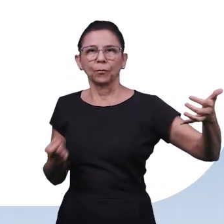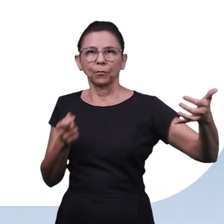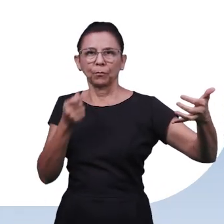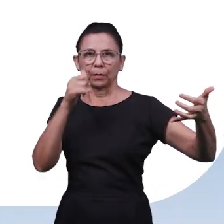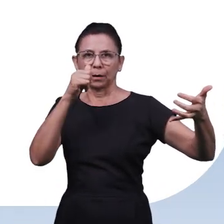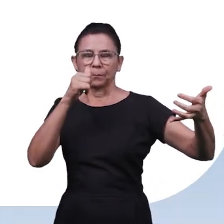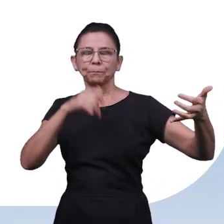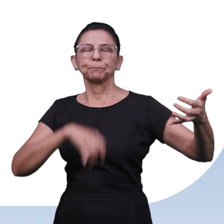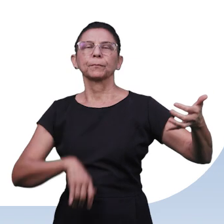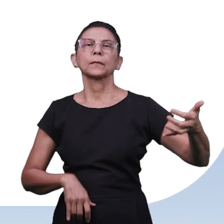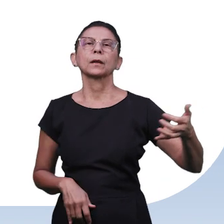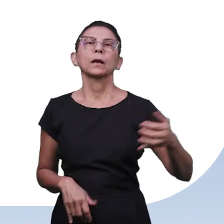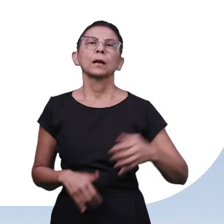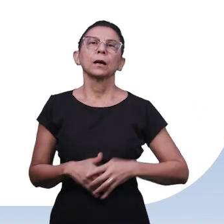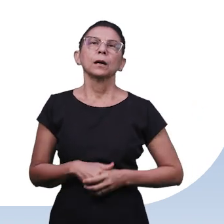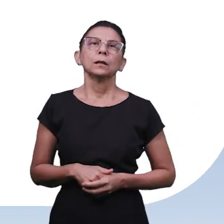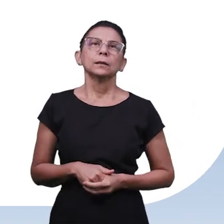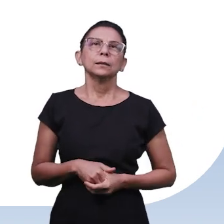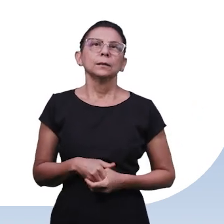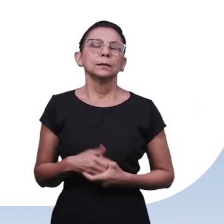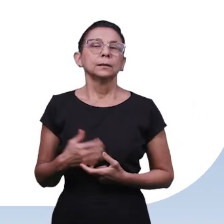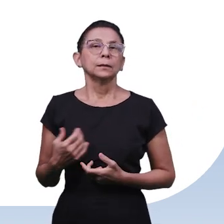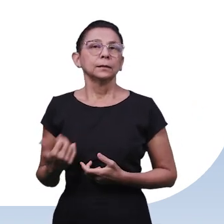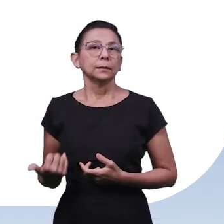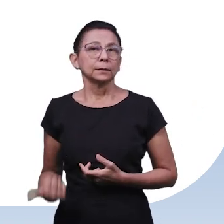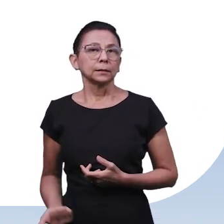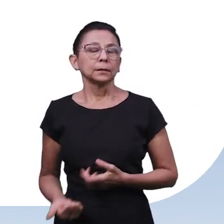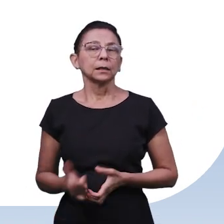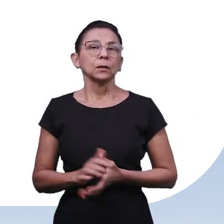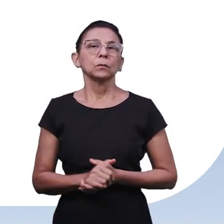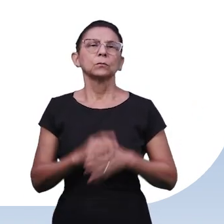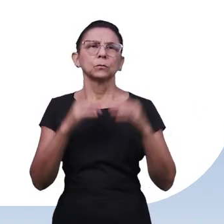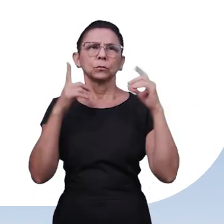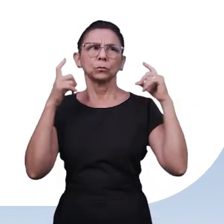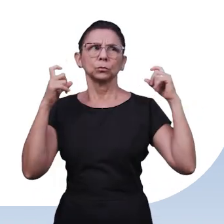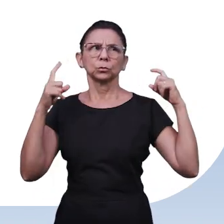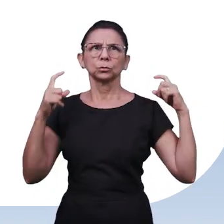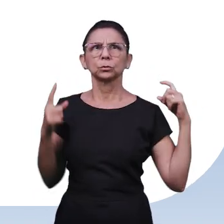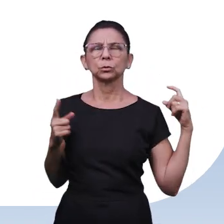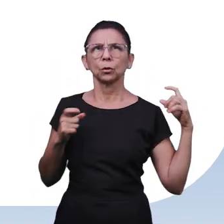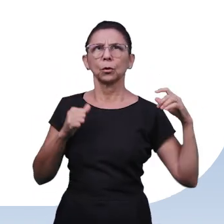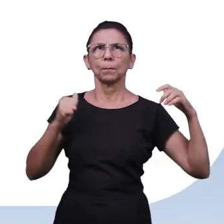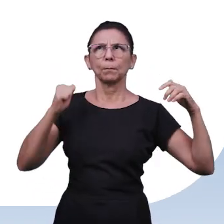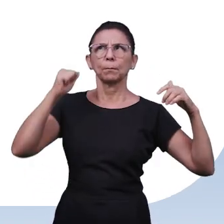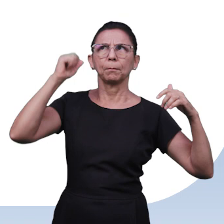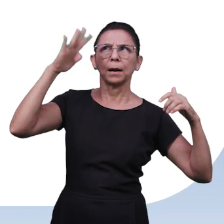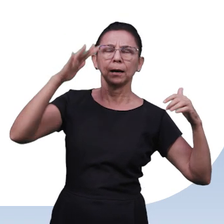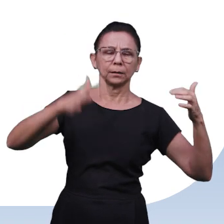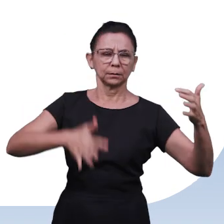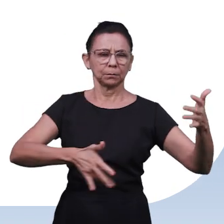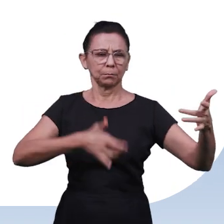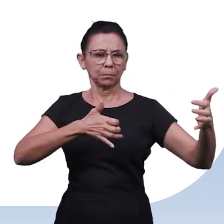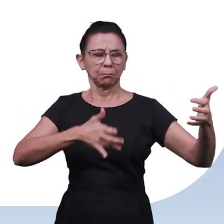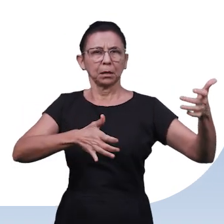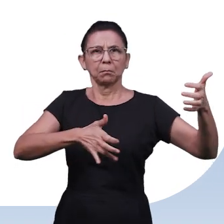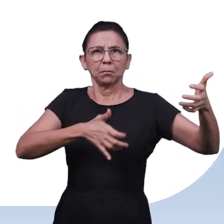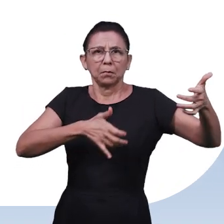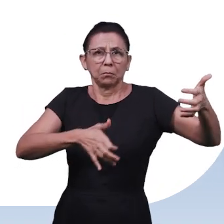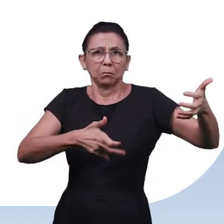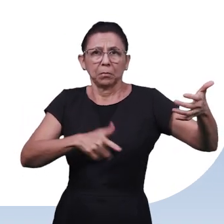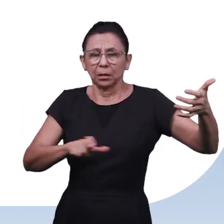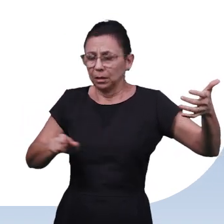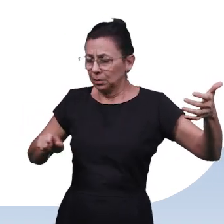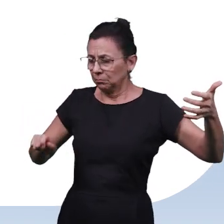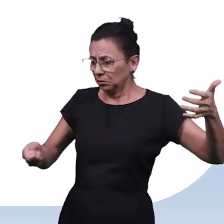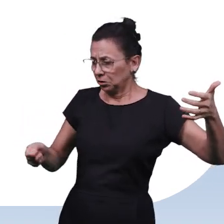Para que nós tenhamos um volume maior do som desse violão, a gente vai ligar ele no cabo, liga lá na mesa